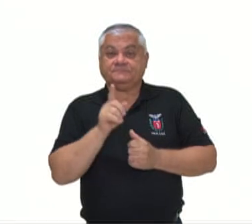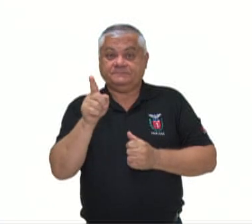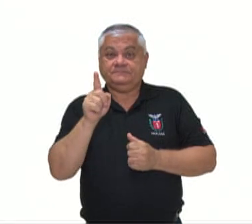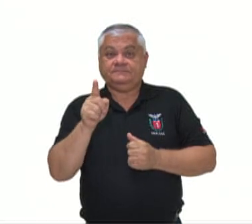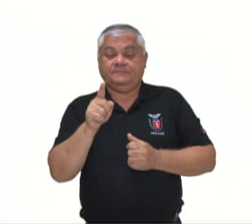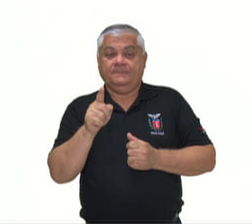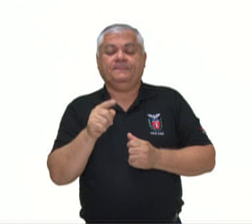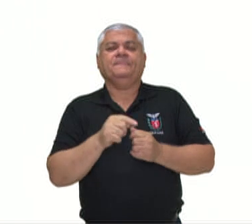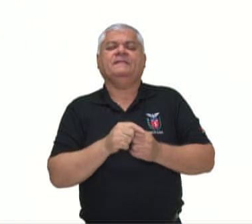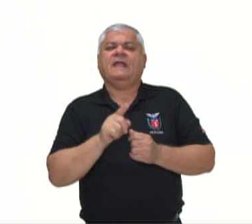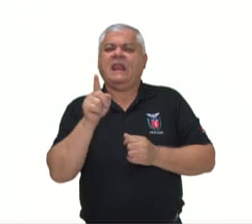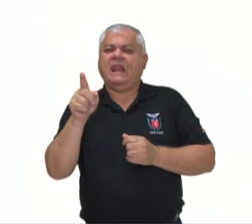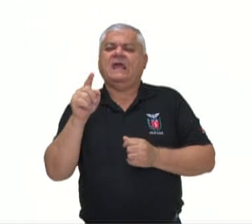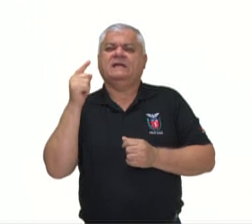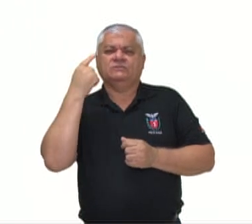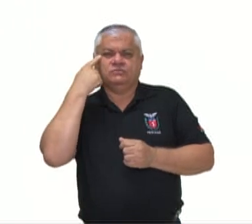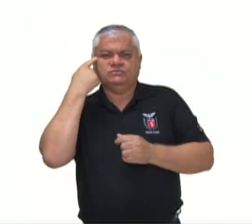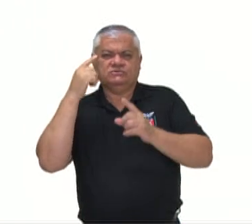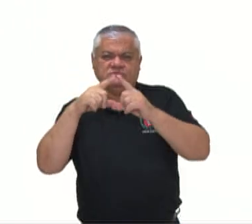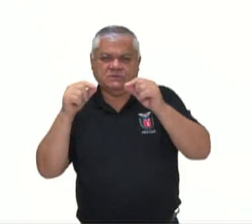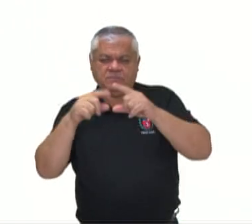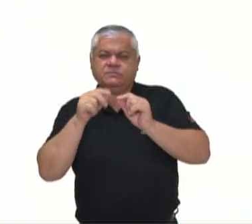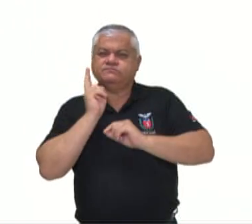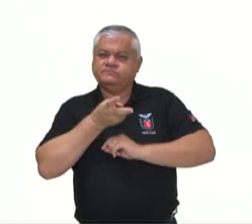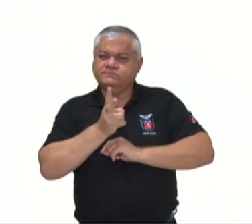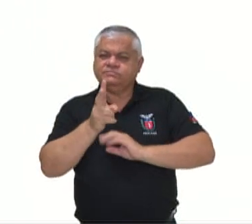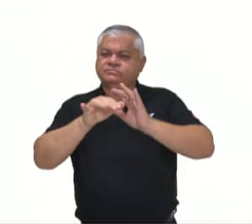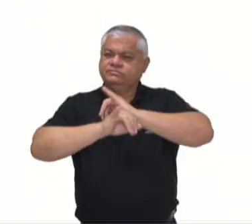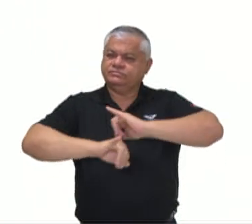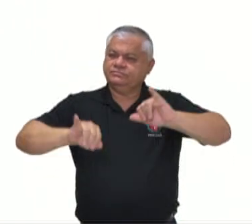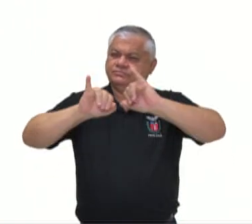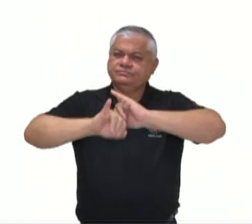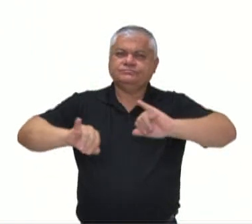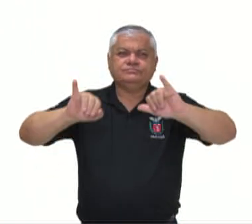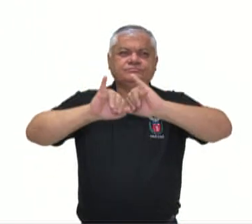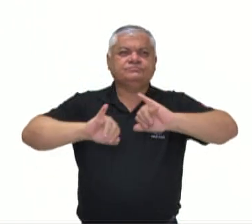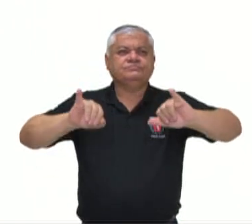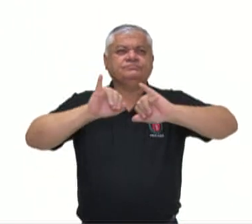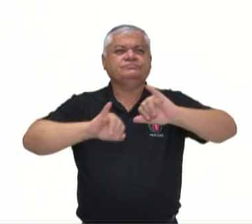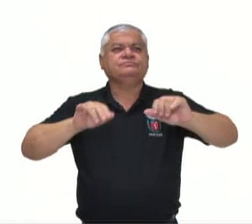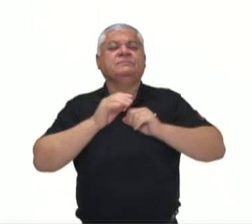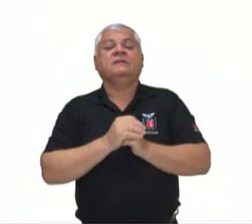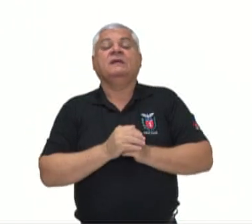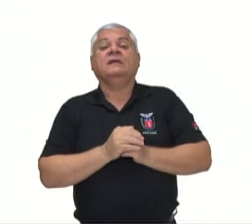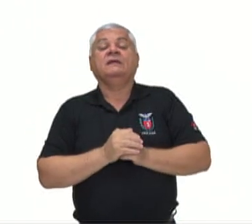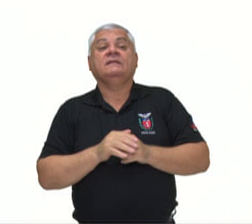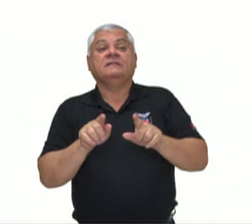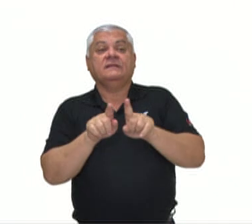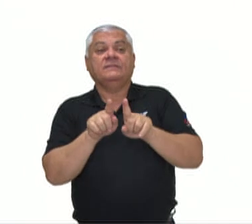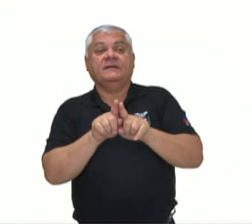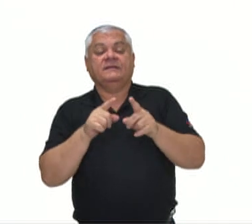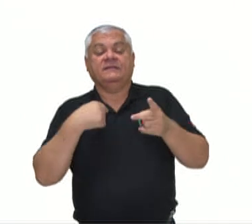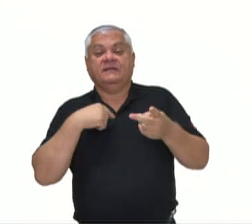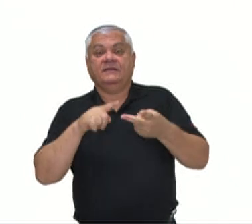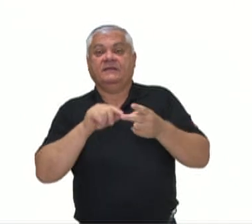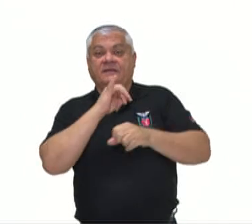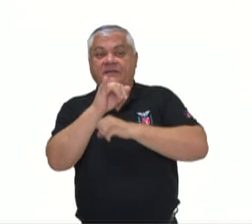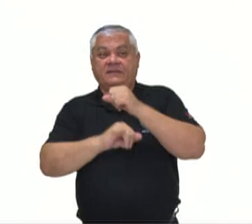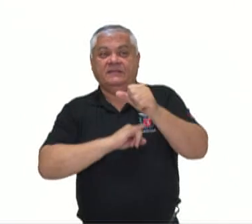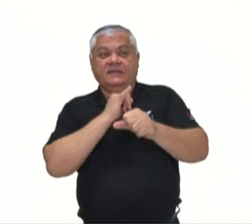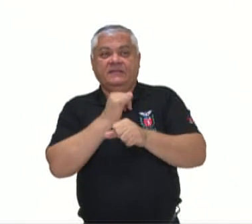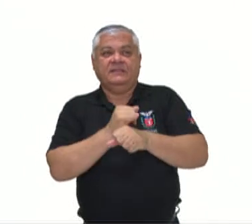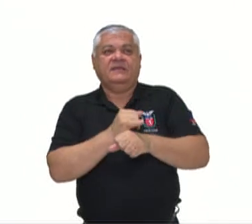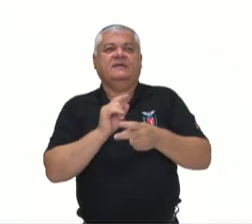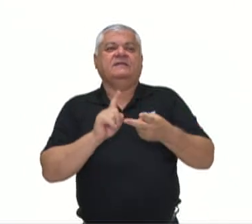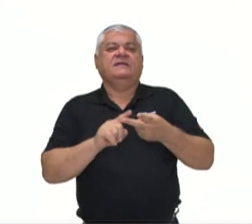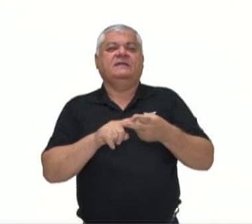media, então a mídia tradicional ela continua como a televisão e rádio, por exemplo, e as outras mídias aqui a gente tem, ó, internet